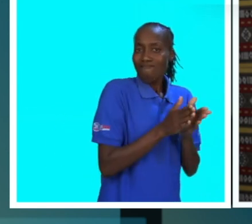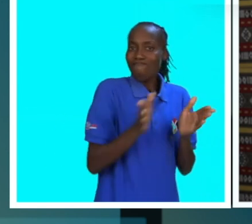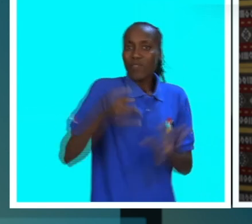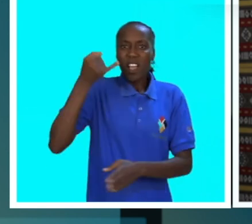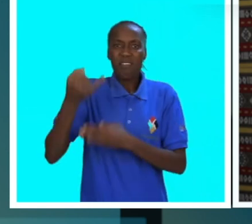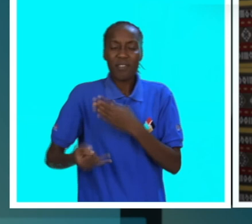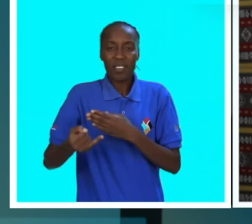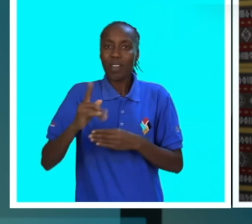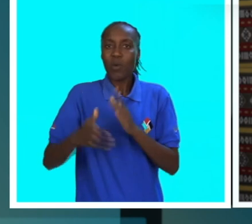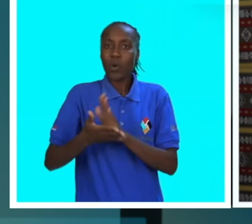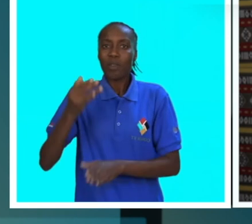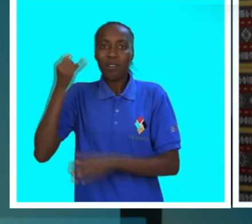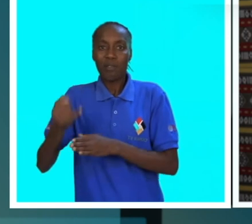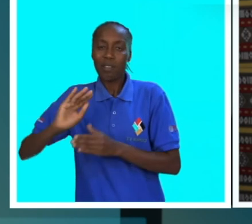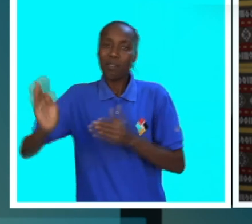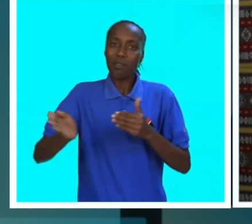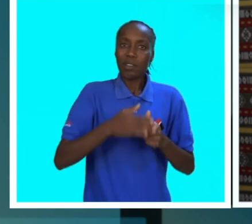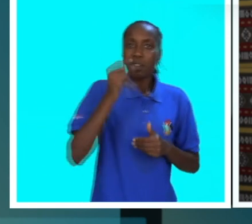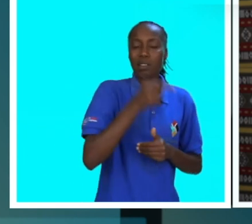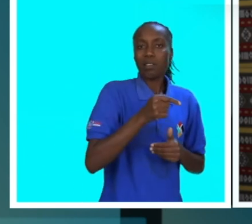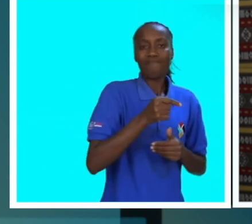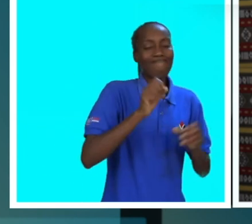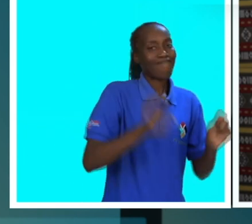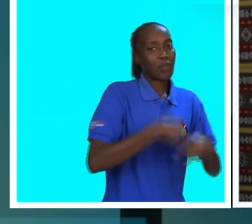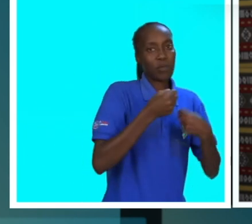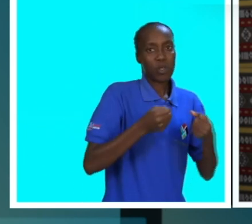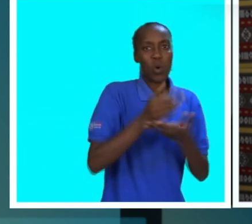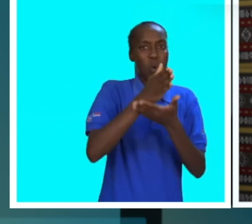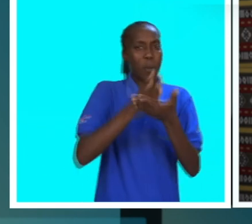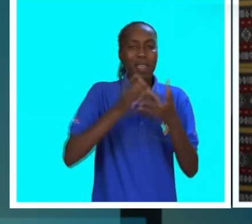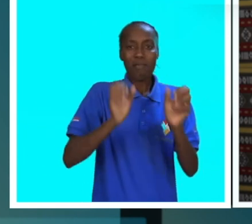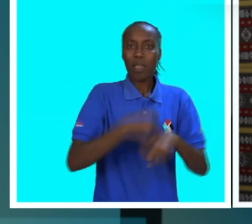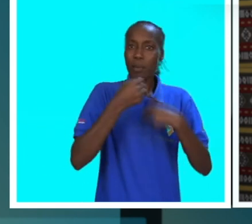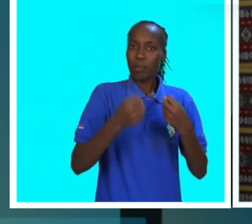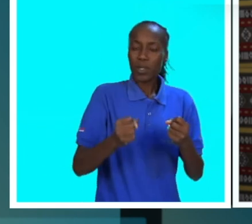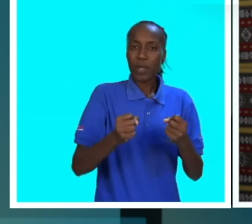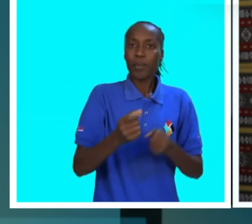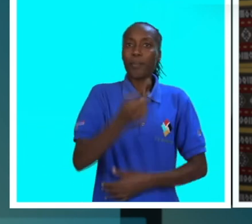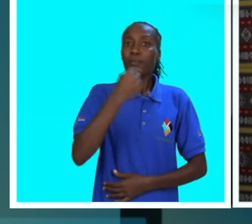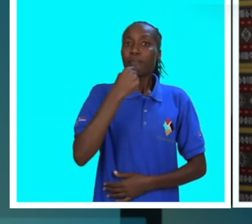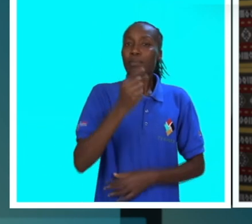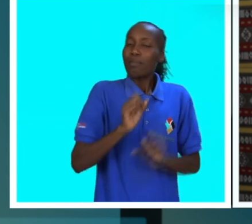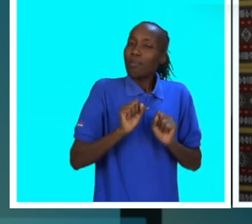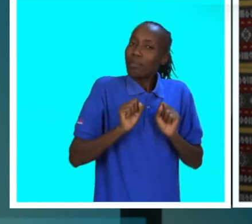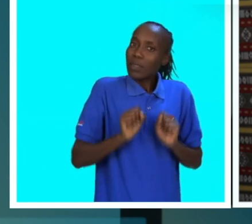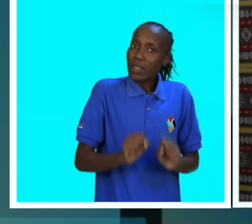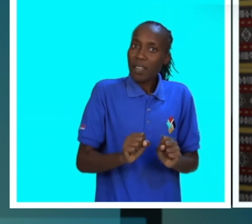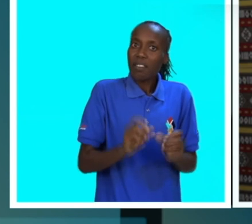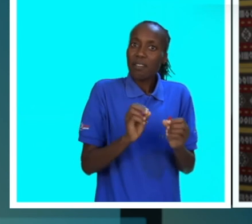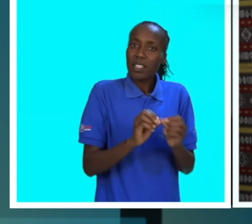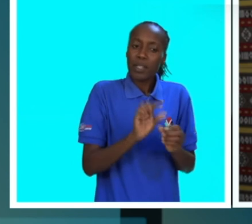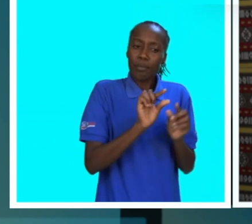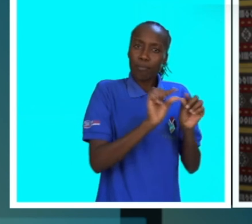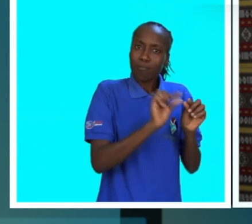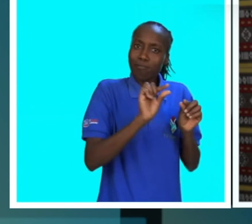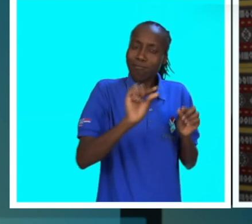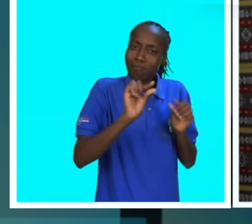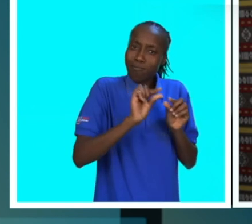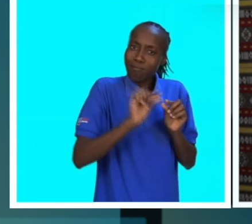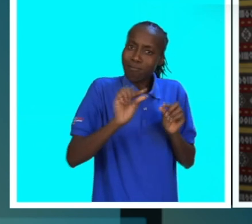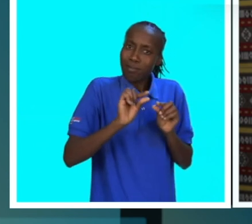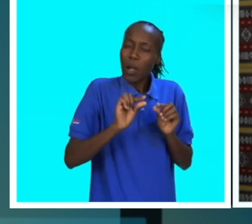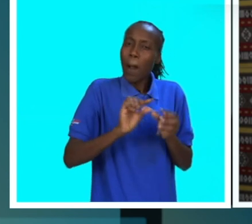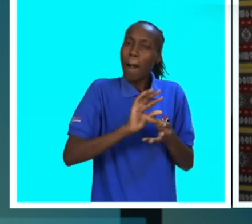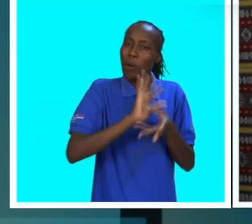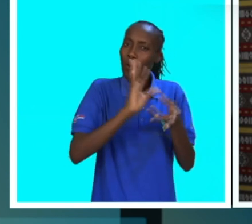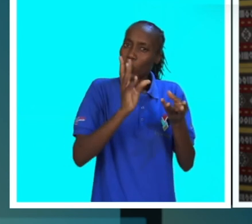começar pelo fim, não podem começar pelo meio. Tem que começar pelo começo, nem isso. Portanto, deve-se dosear todo o nosso